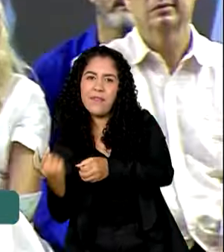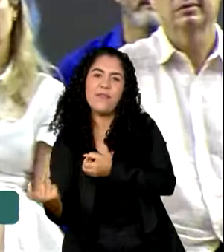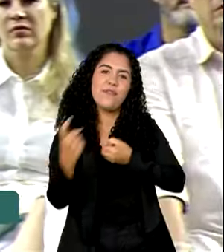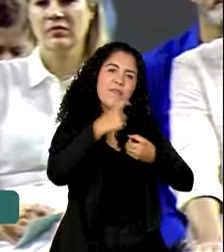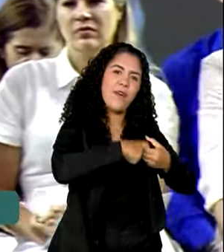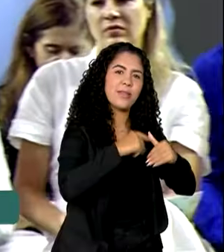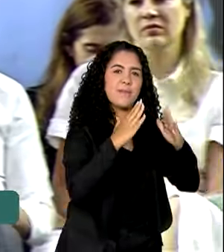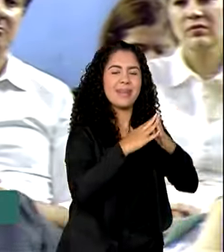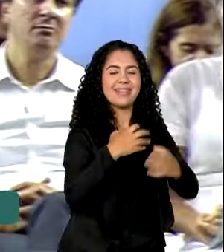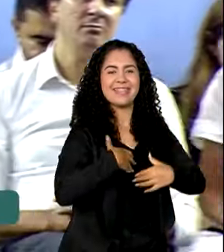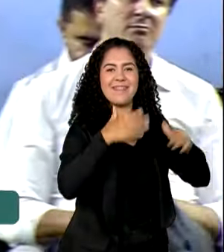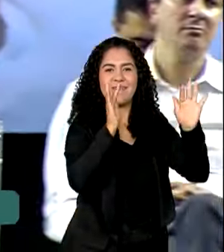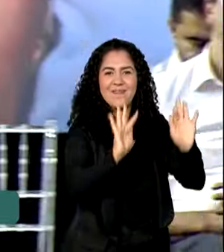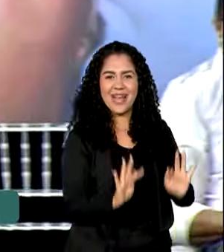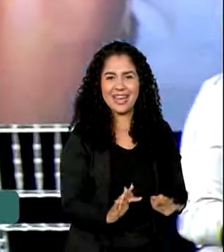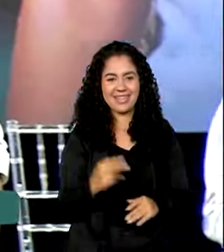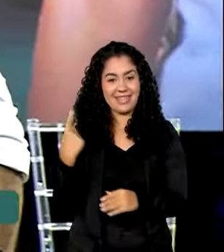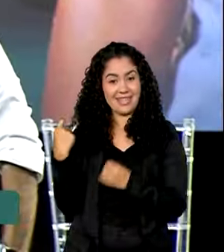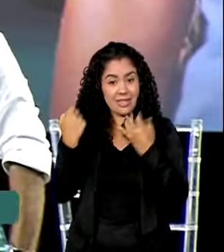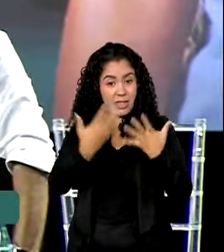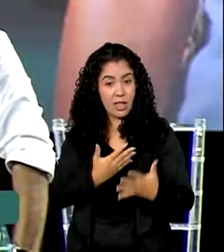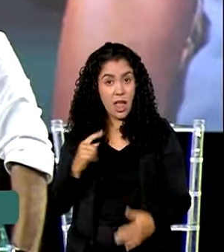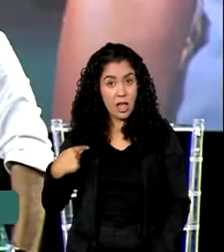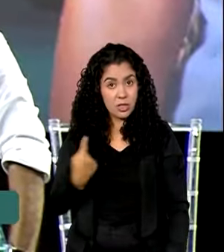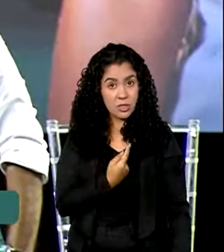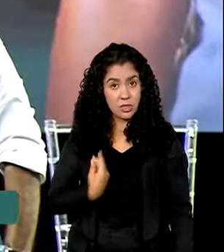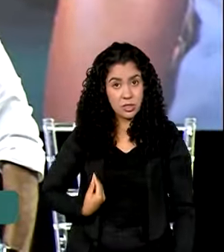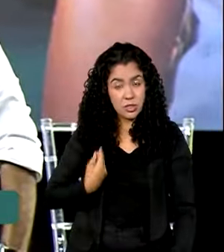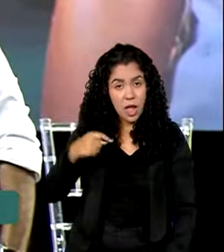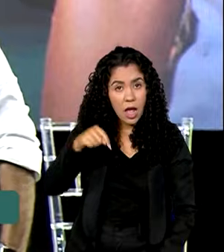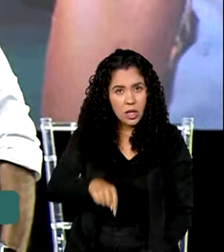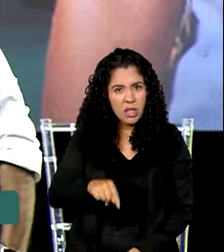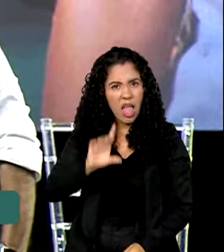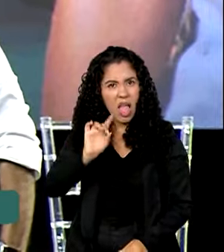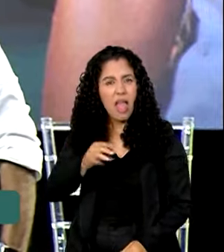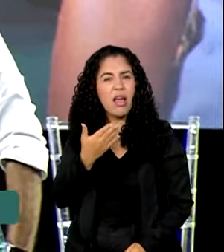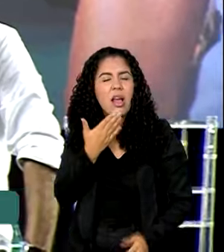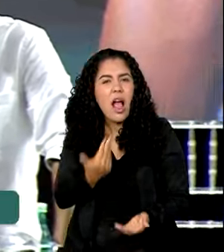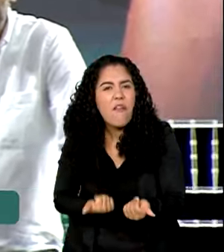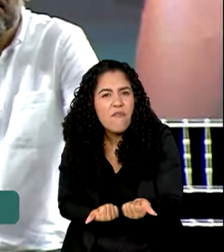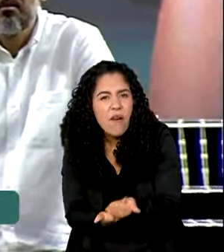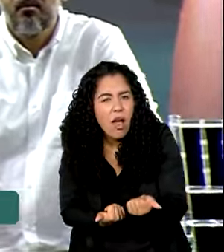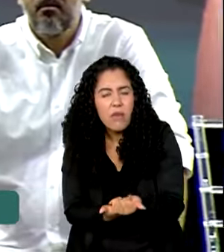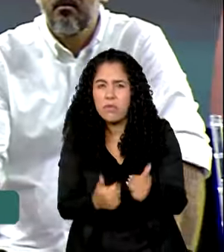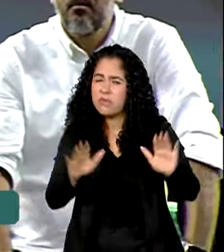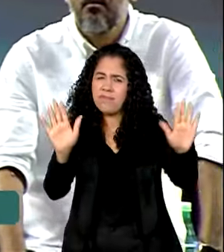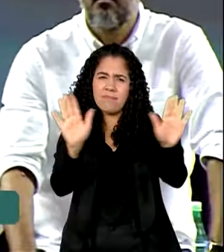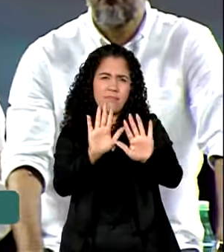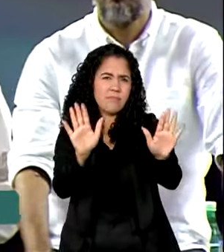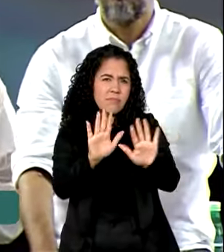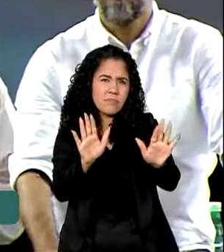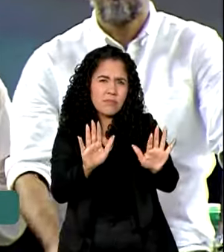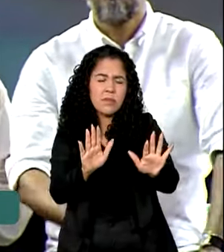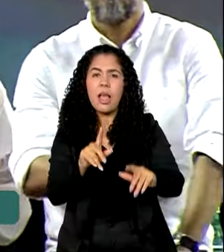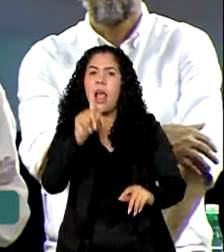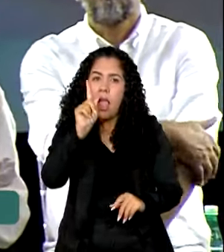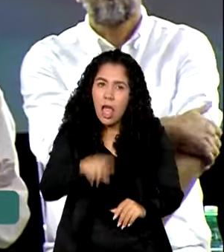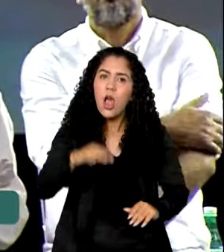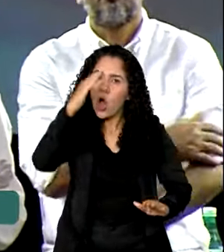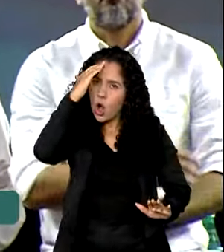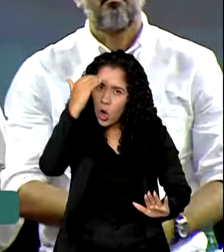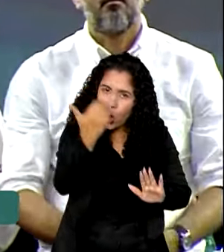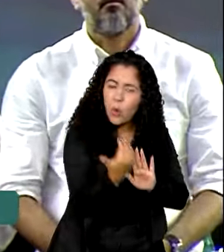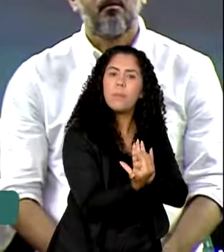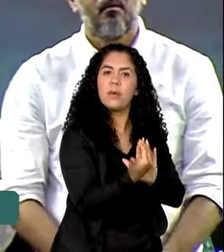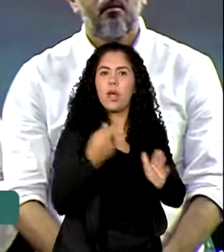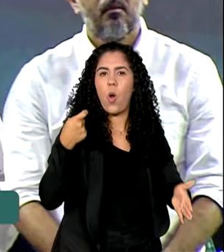retornar. O que nós estamos fazendo aqui não é nenhum favor. O que nós estamos fazendo é cumprido com